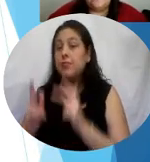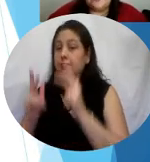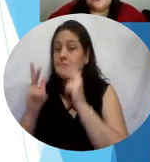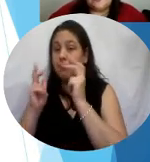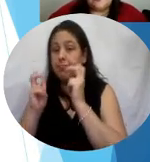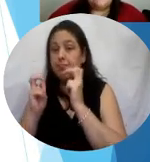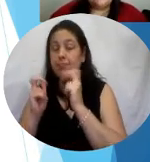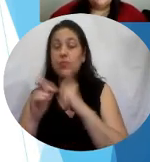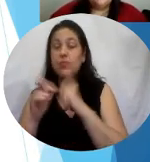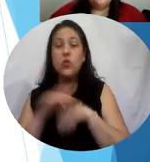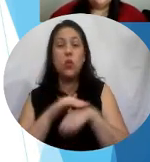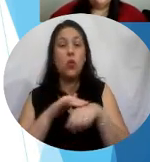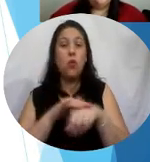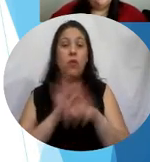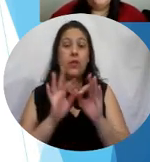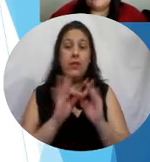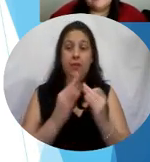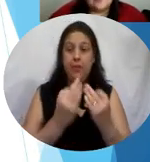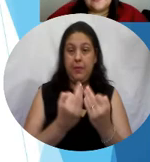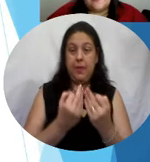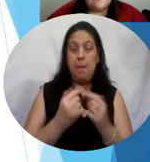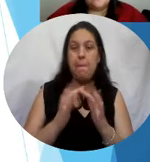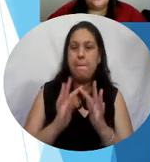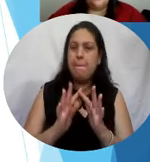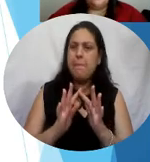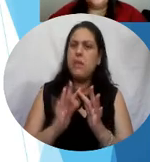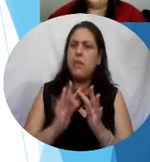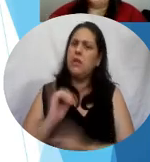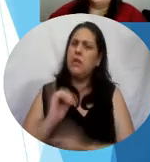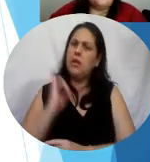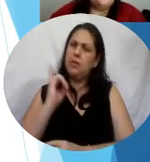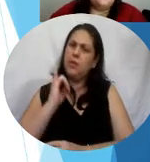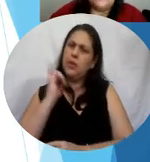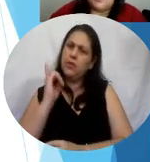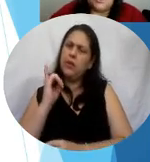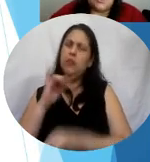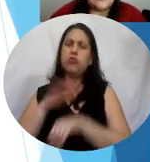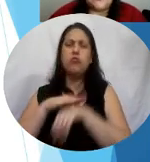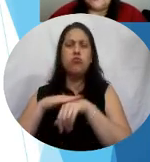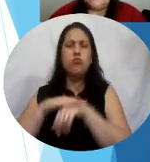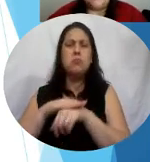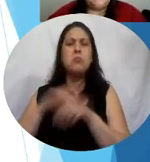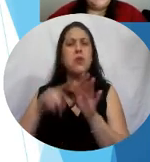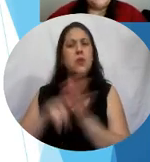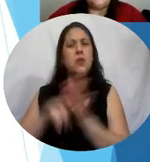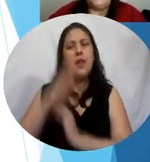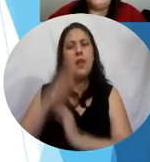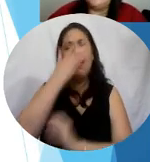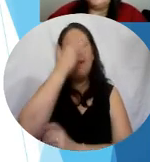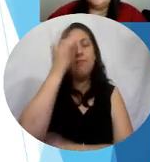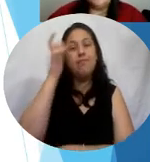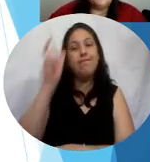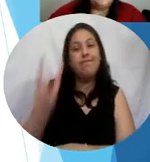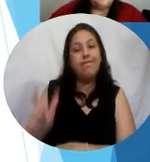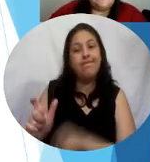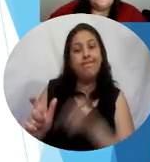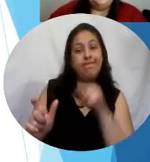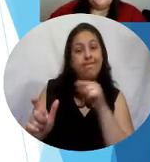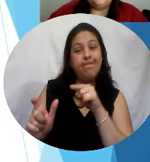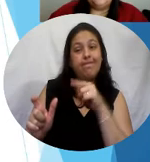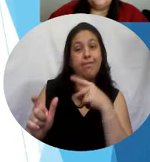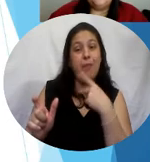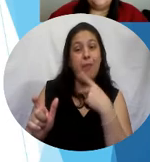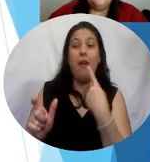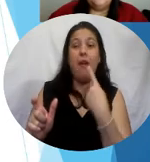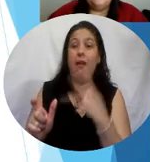para a família. Mas é muito importante que eu converse com essa pessoa, que eu saiba do que ela gosta na catequese, na missa, né?